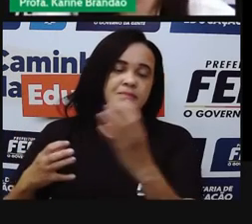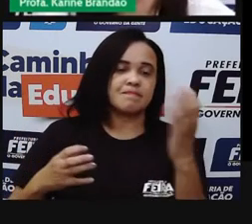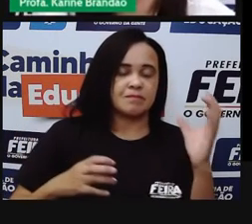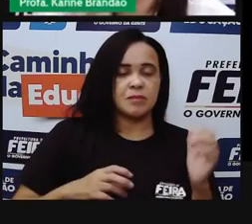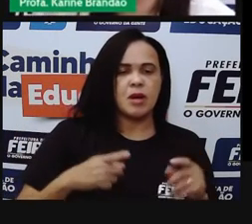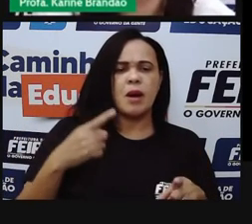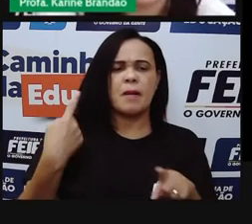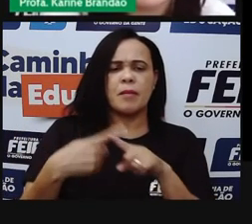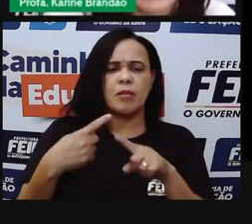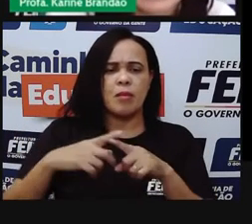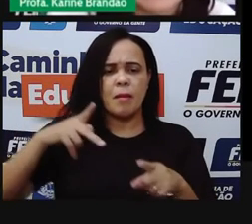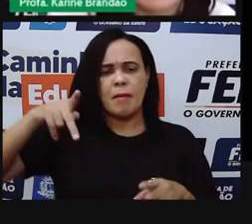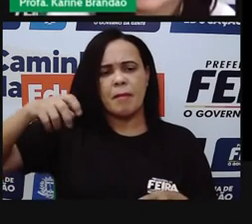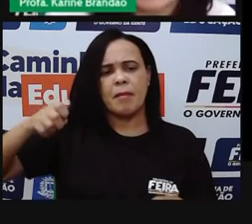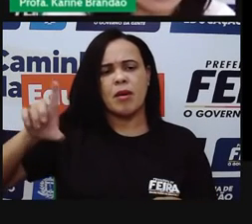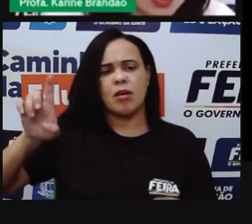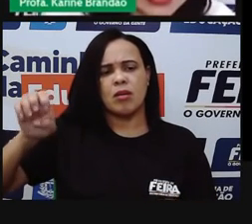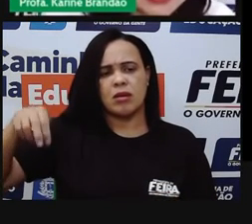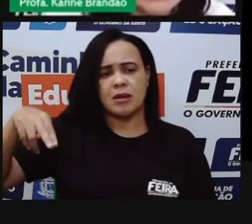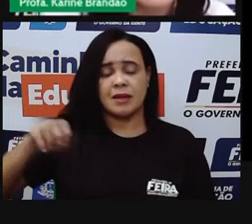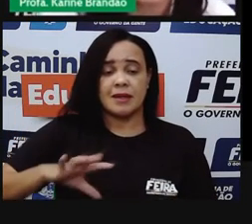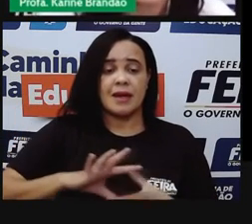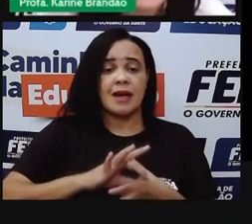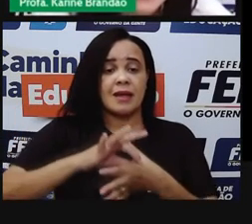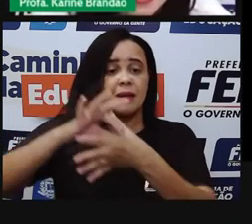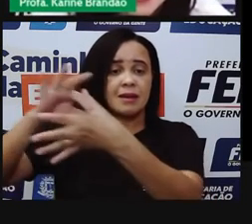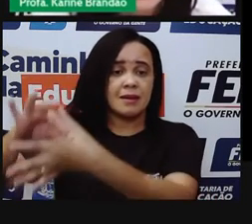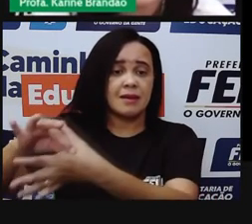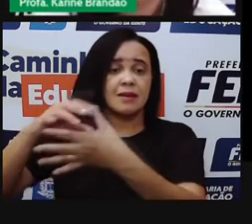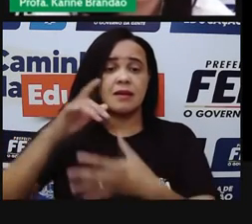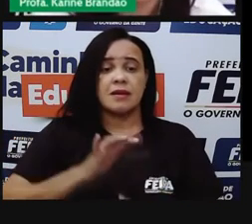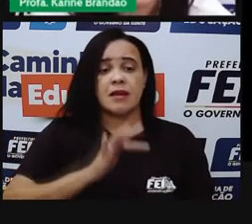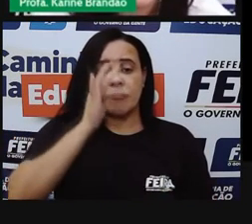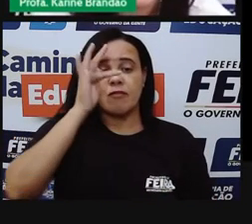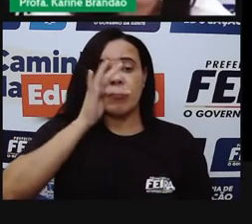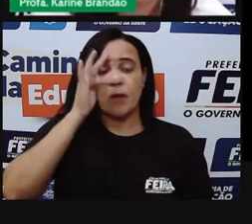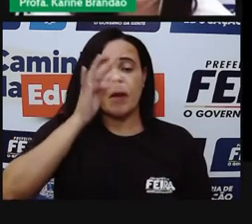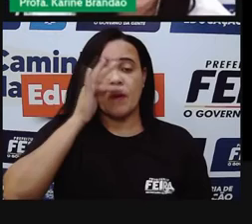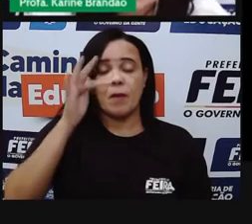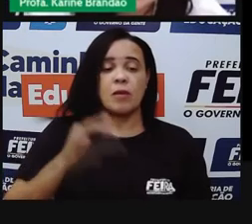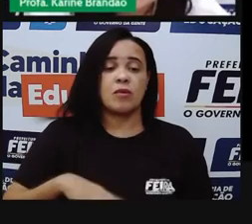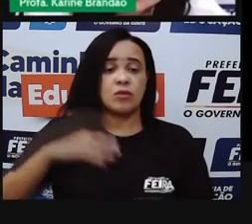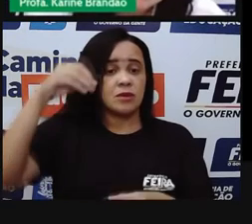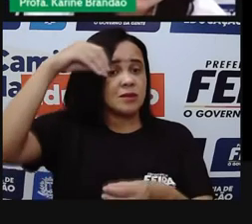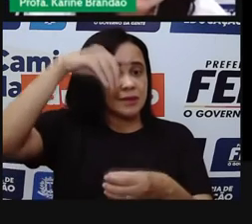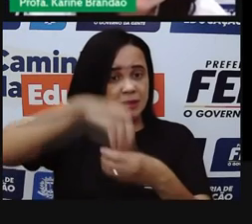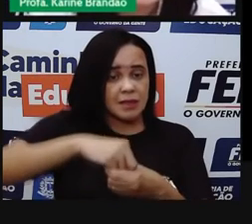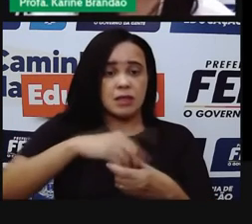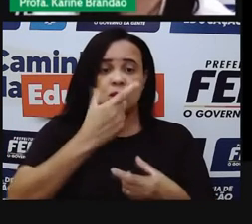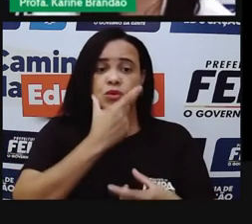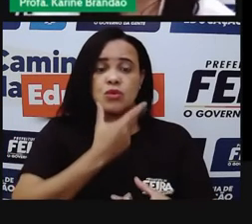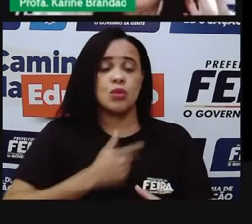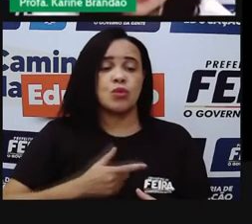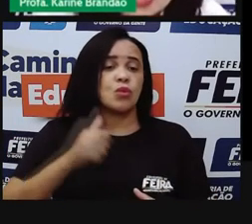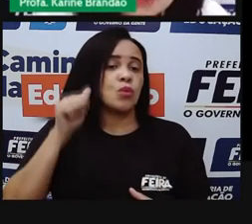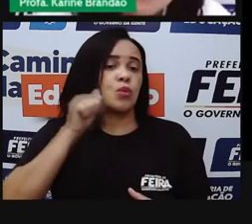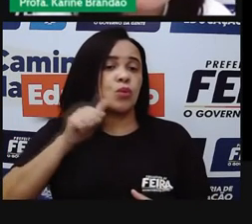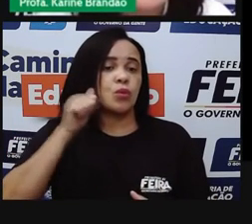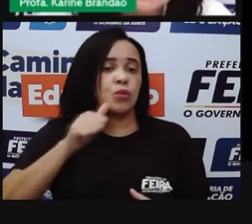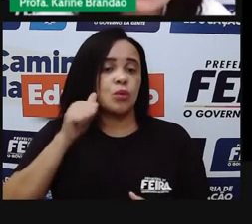pólen, ele carrega das flores, né? Ele carrega o gameta masculino das plantas.